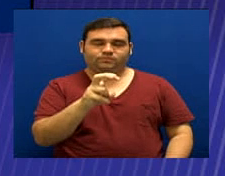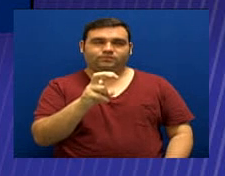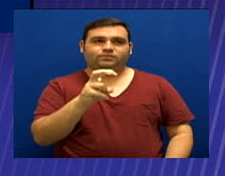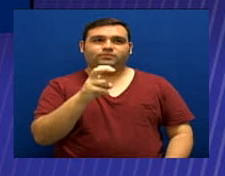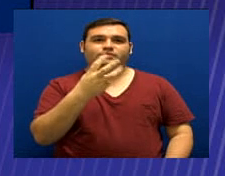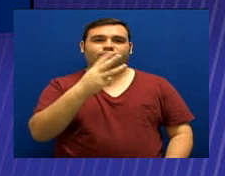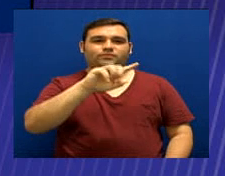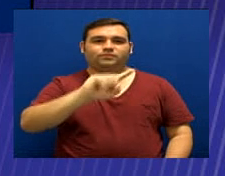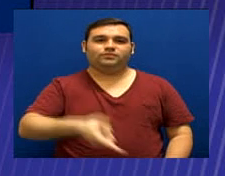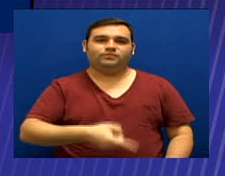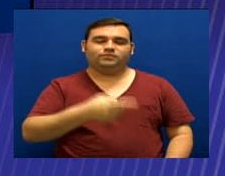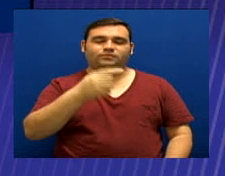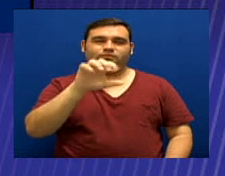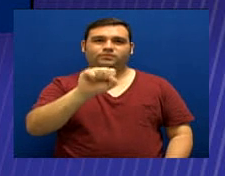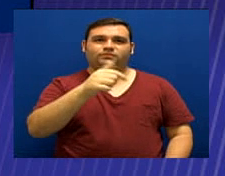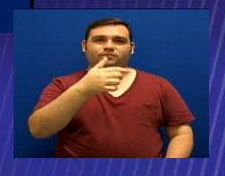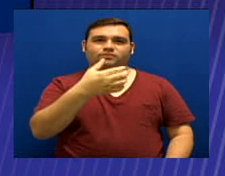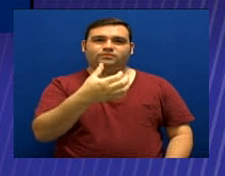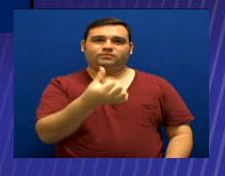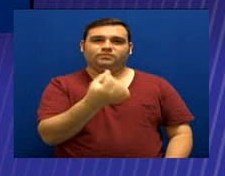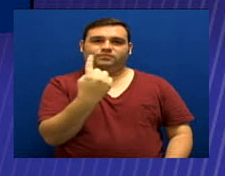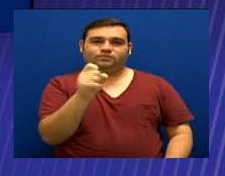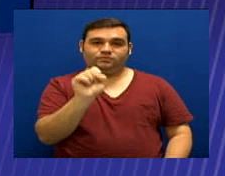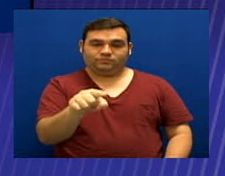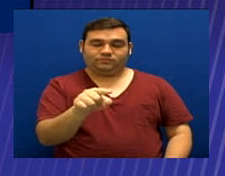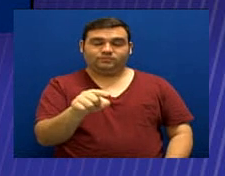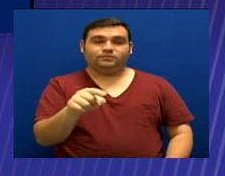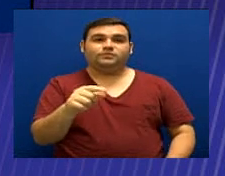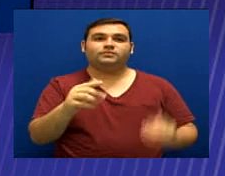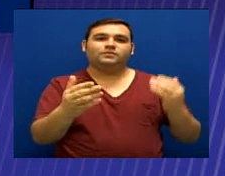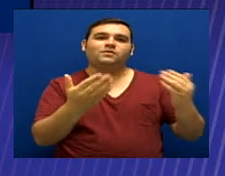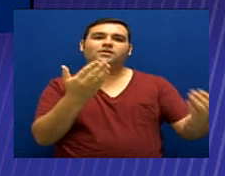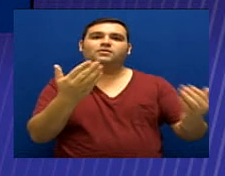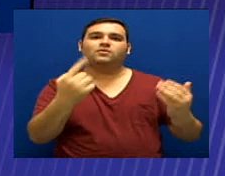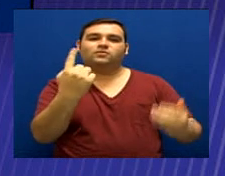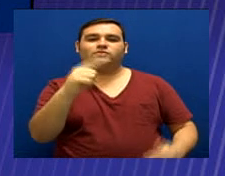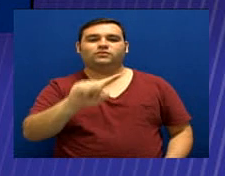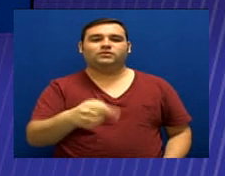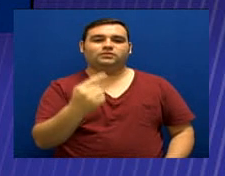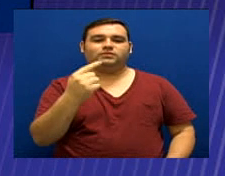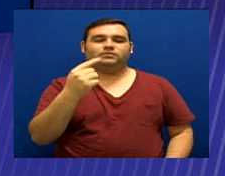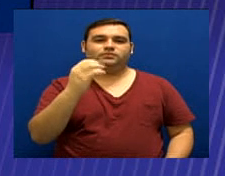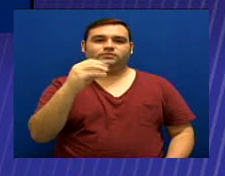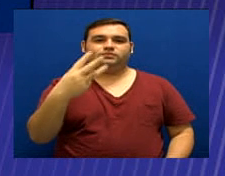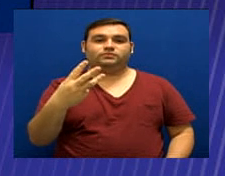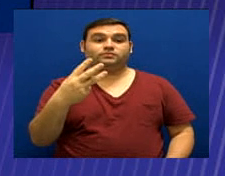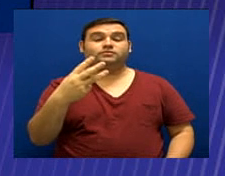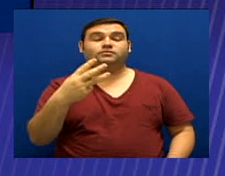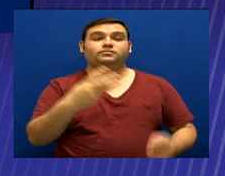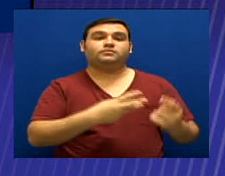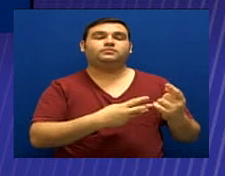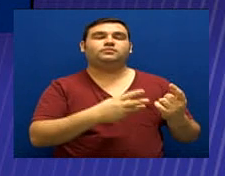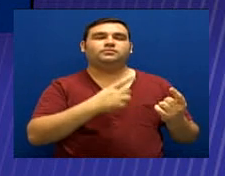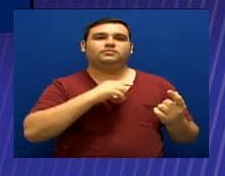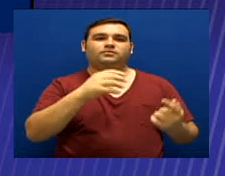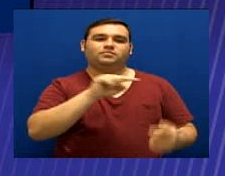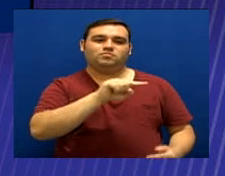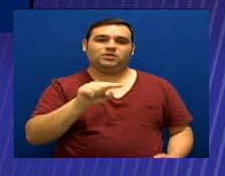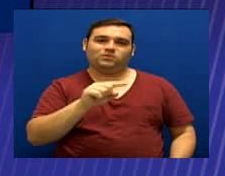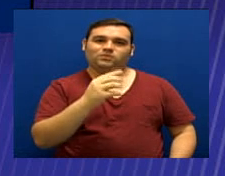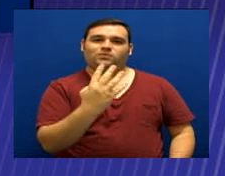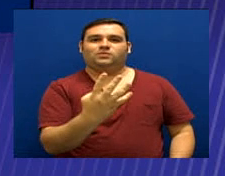três milhões oitocentos e sessenta e um mil variação nominal 1,03 variação real -